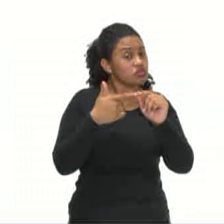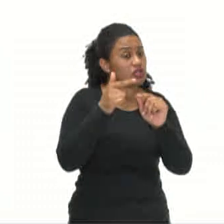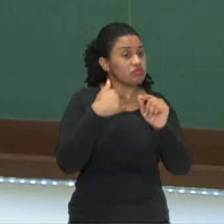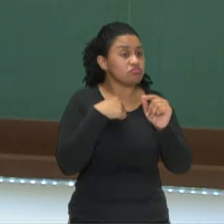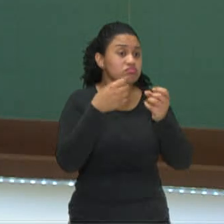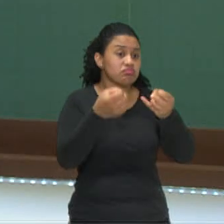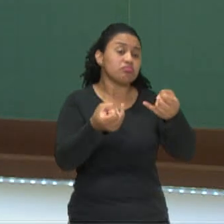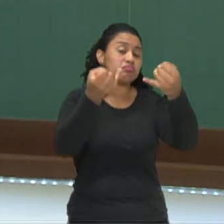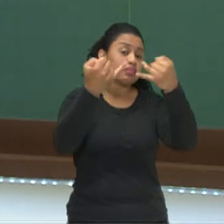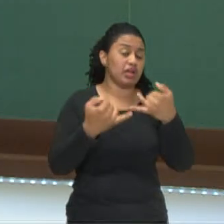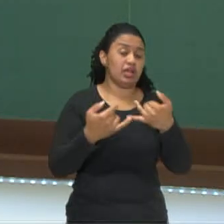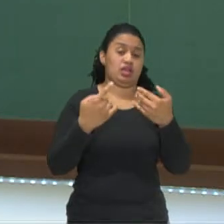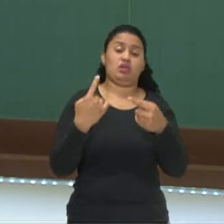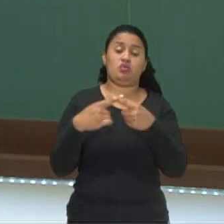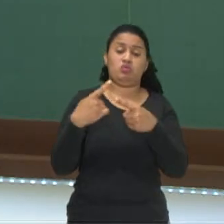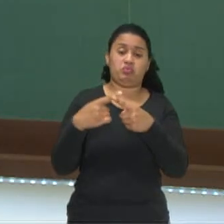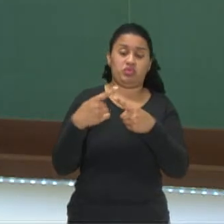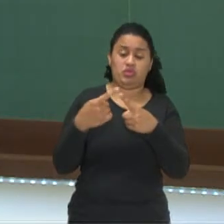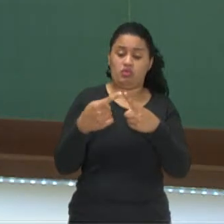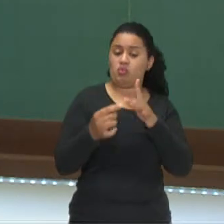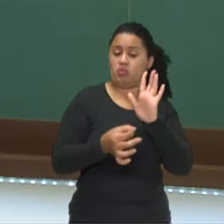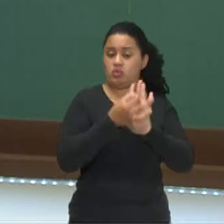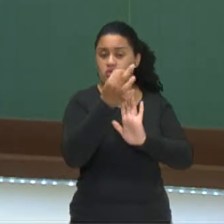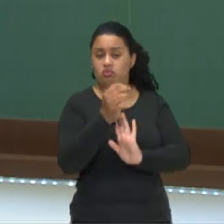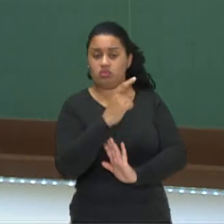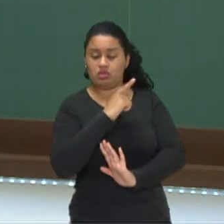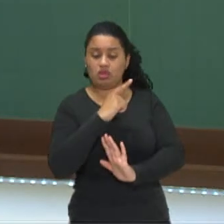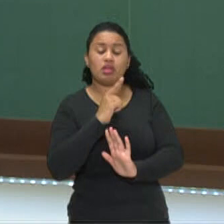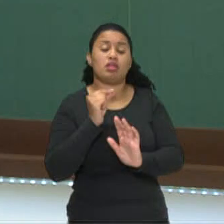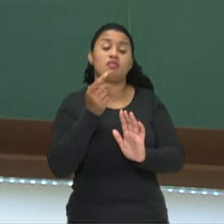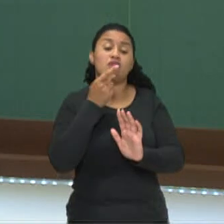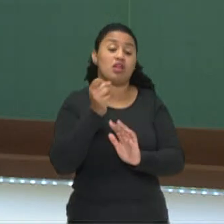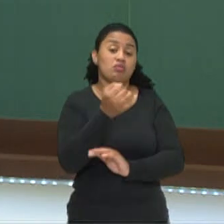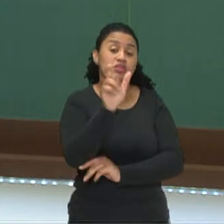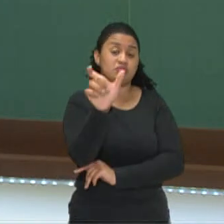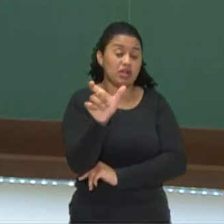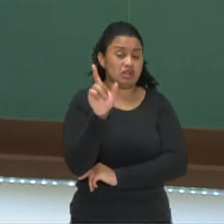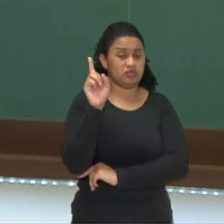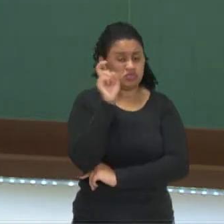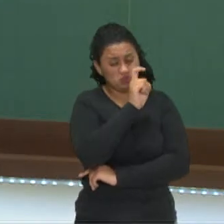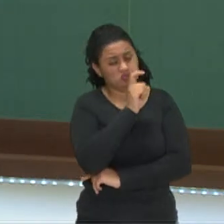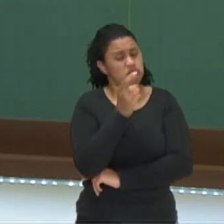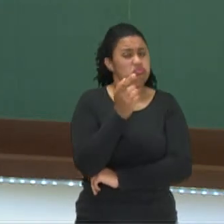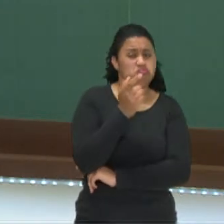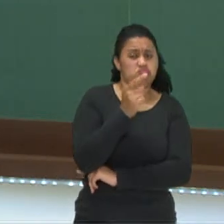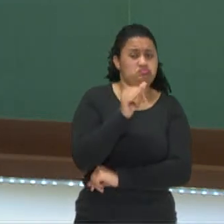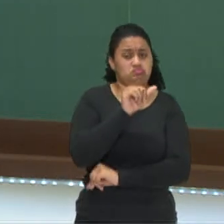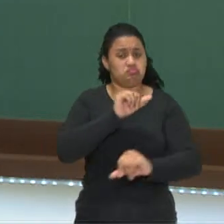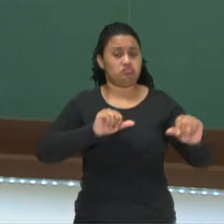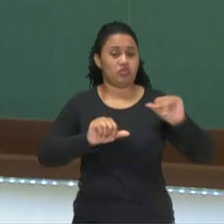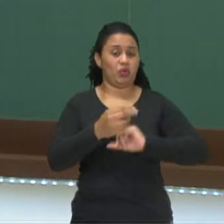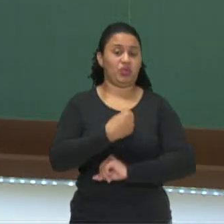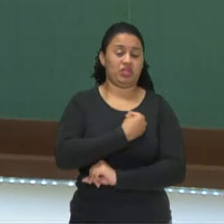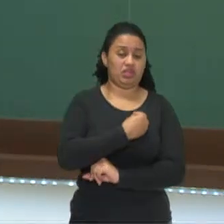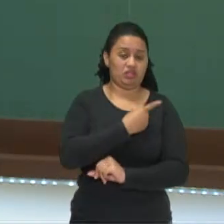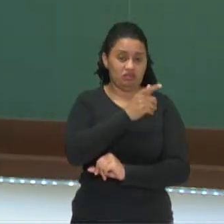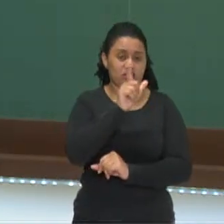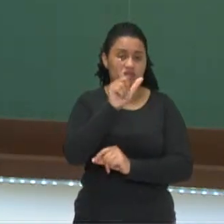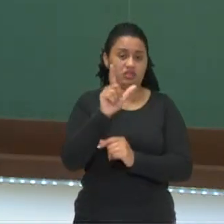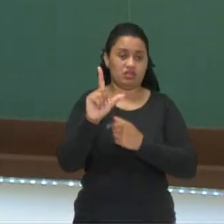argumento, quer dizer, para defender a ideia de que algumas palavras difíceis realmente não mudam a vida do